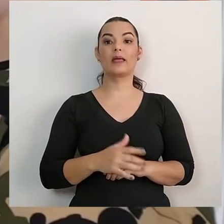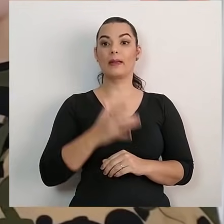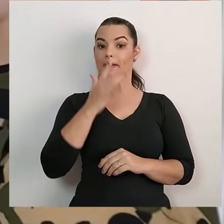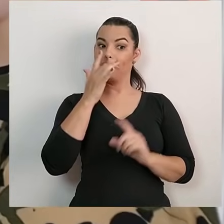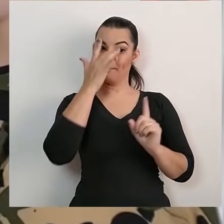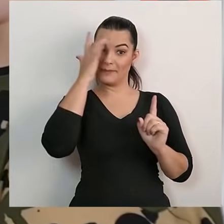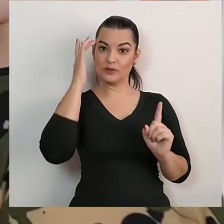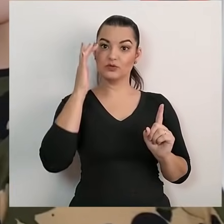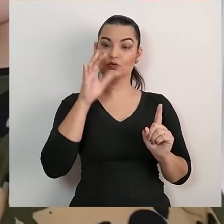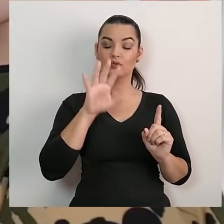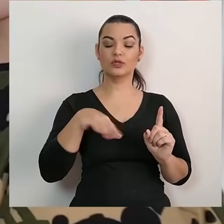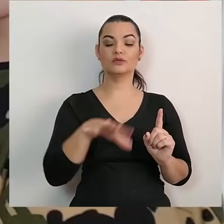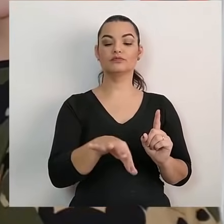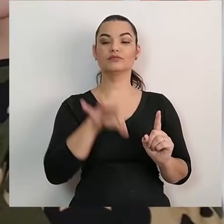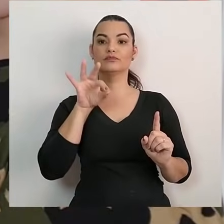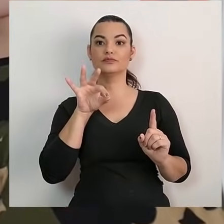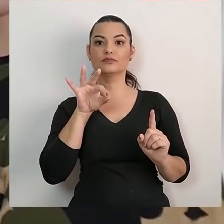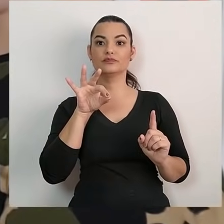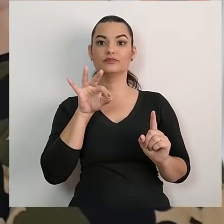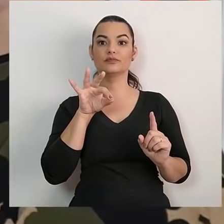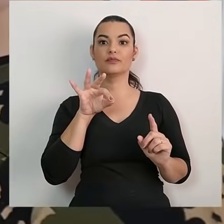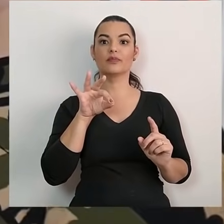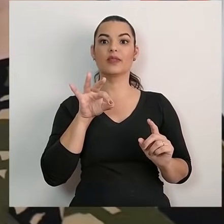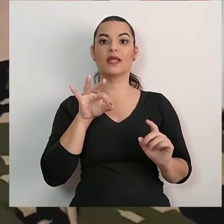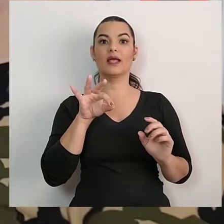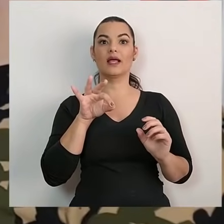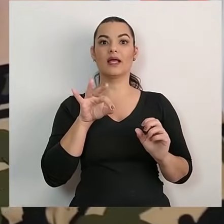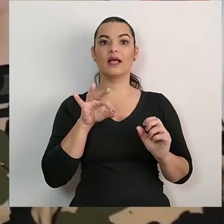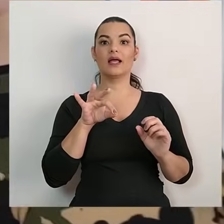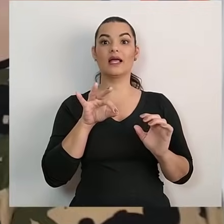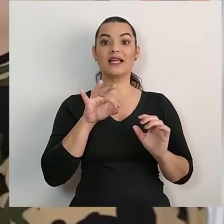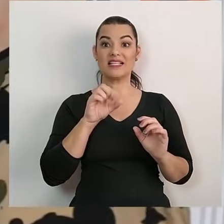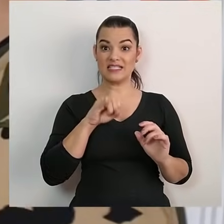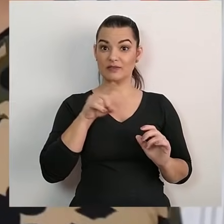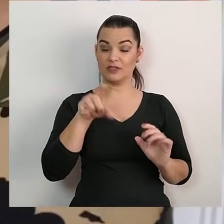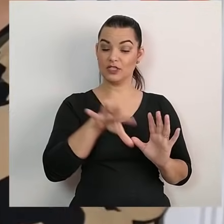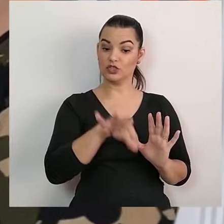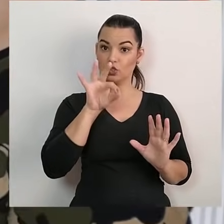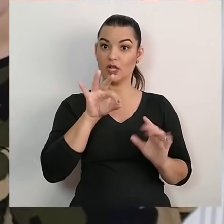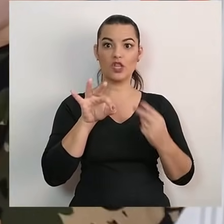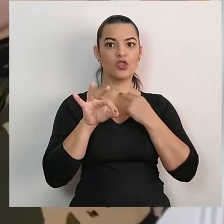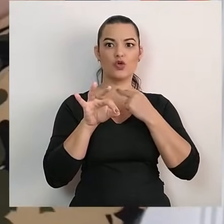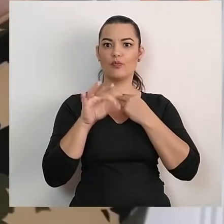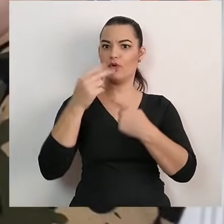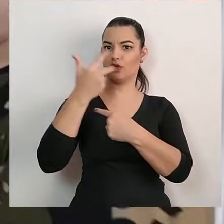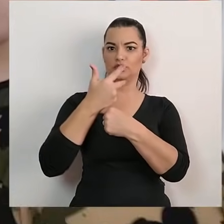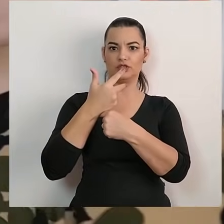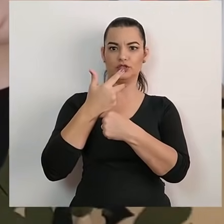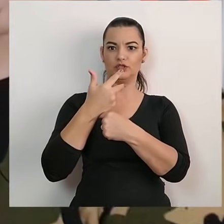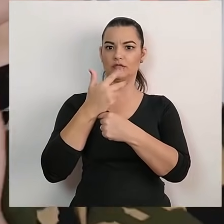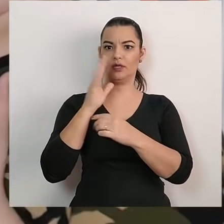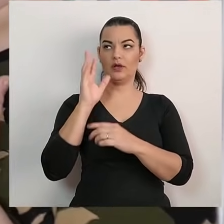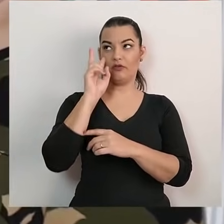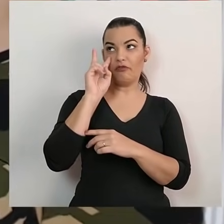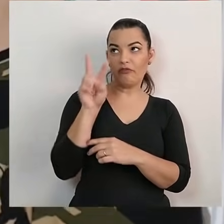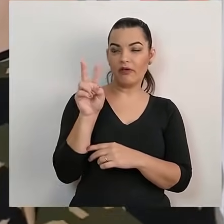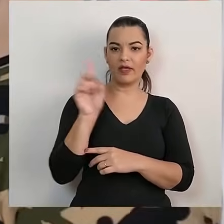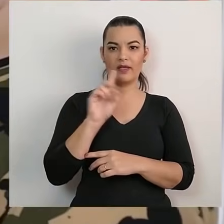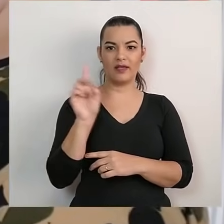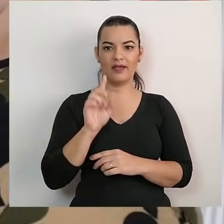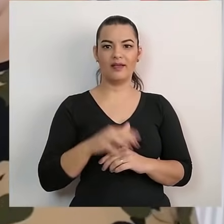2 cartas. Depois que você sortear, você não pode mais virar pra câmera, tá, Léo? Tá. Sem trapacear. Sim. Vamos